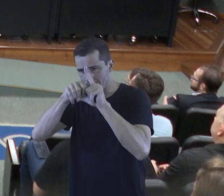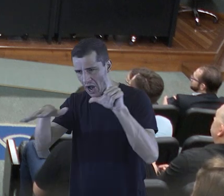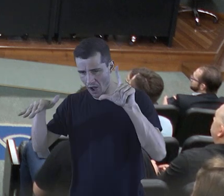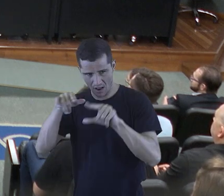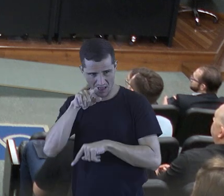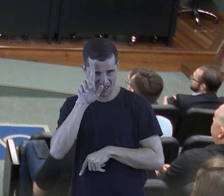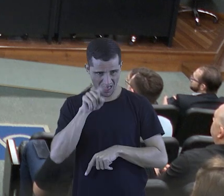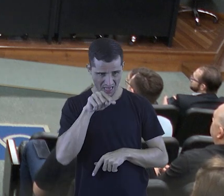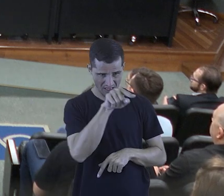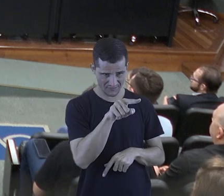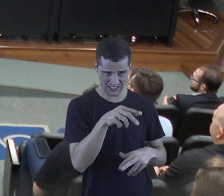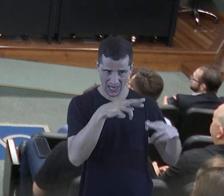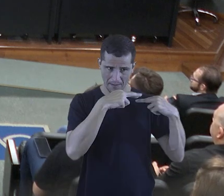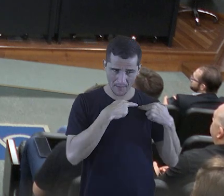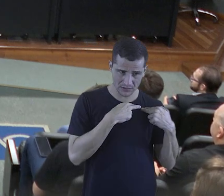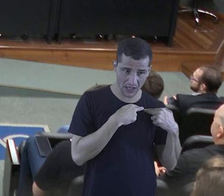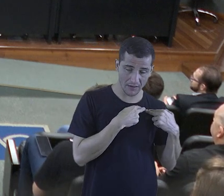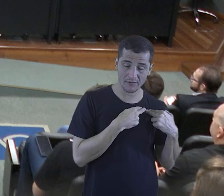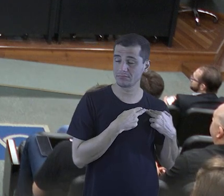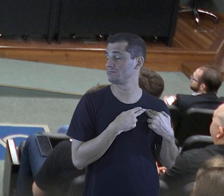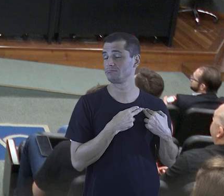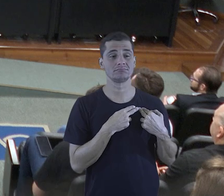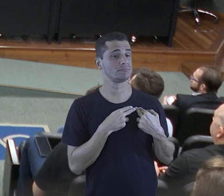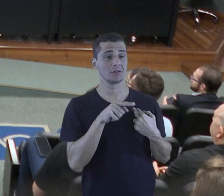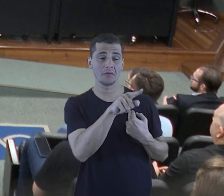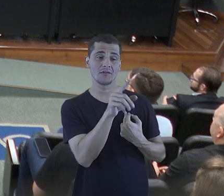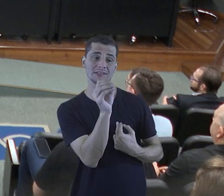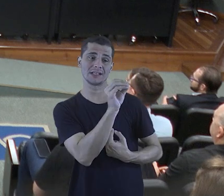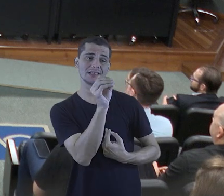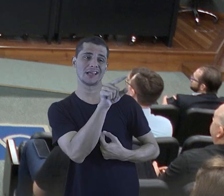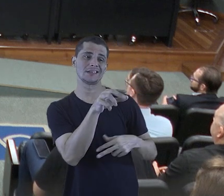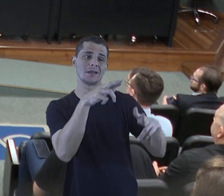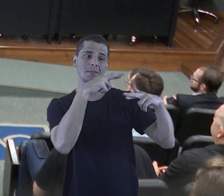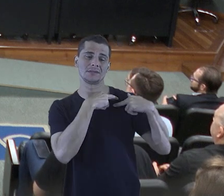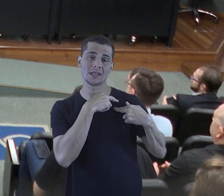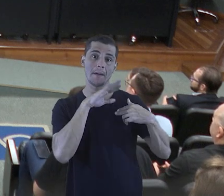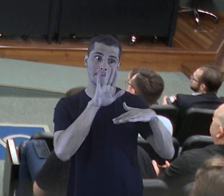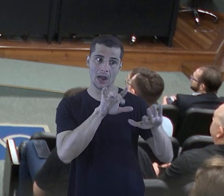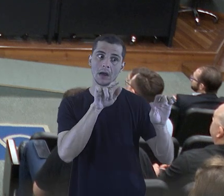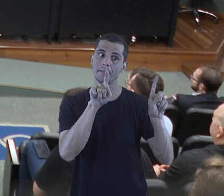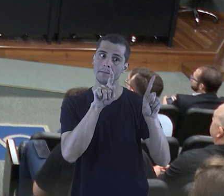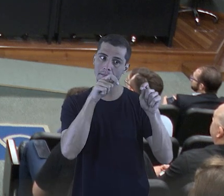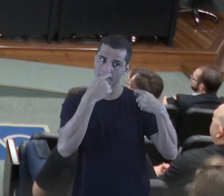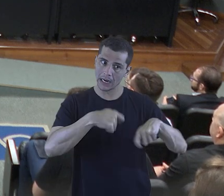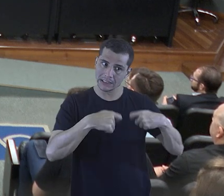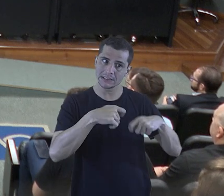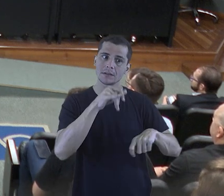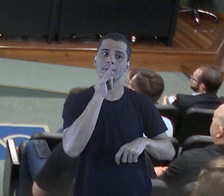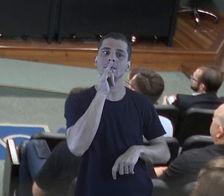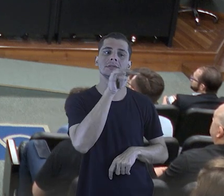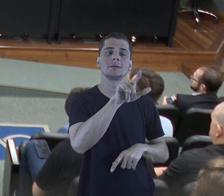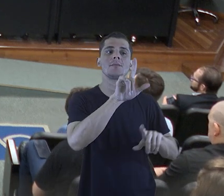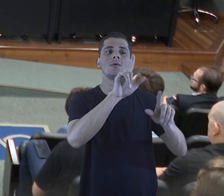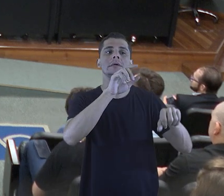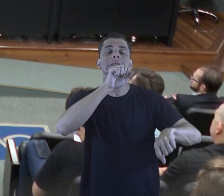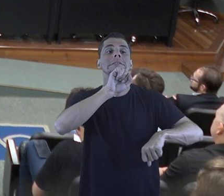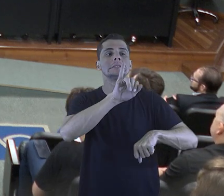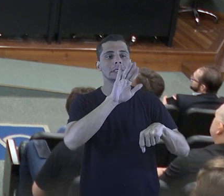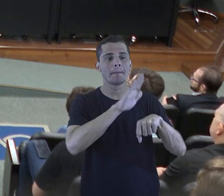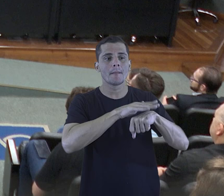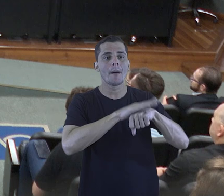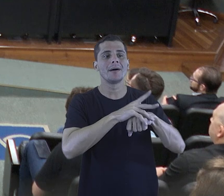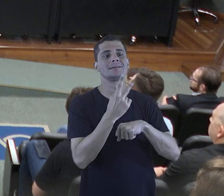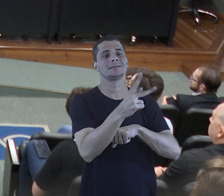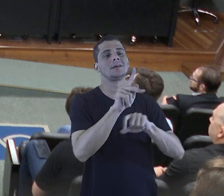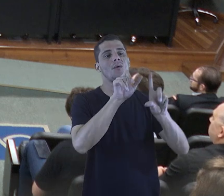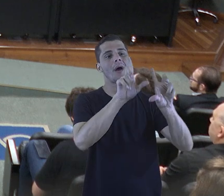de nada, a não ser responsabilidade por ação ou por omissão, que é a responsabilidade civil que todo mundo tem. Todos vocês têm. Não é pela